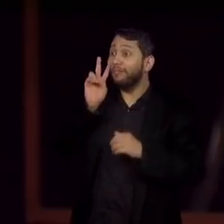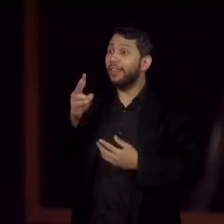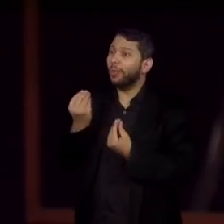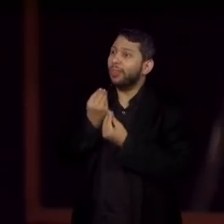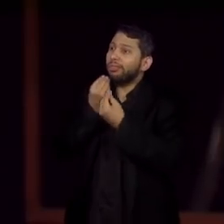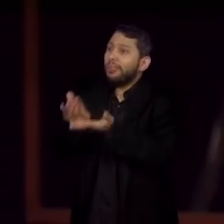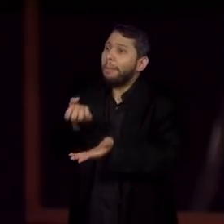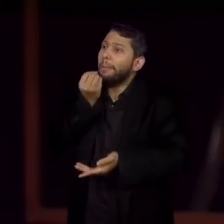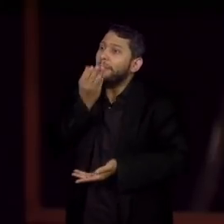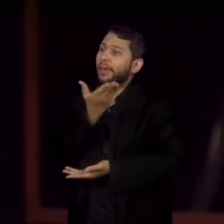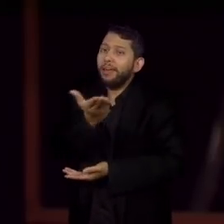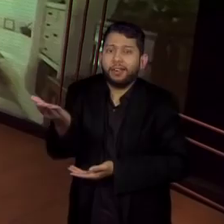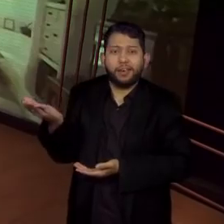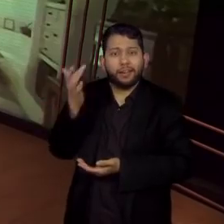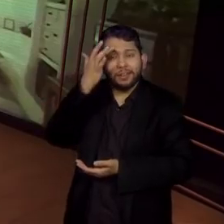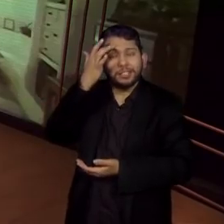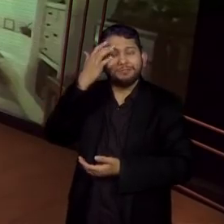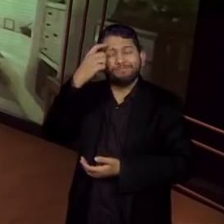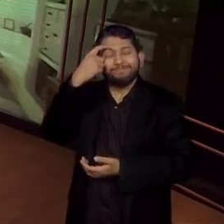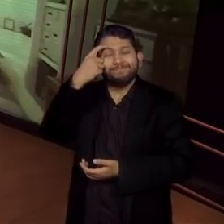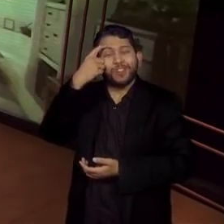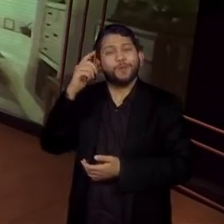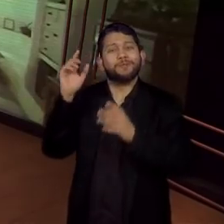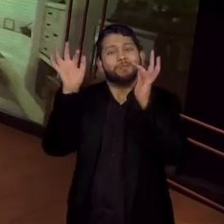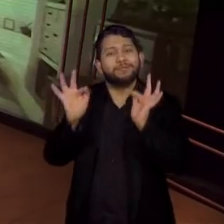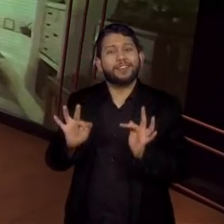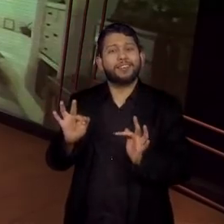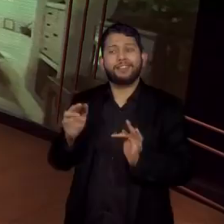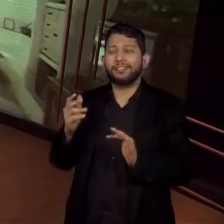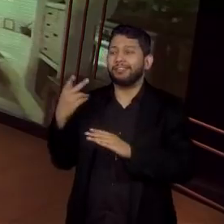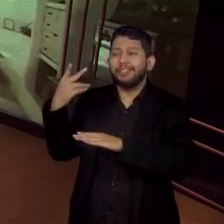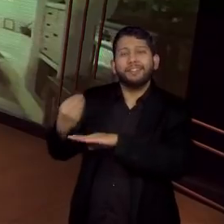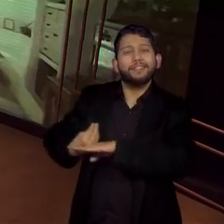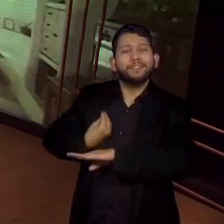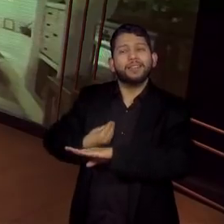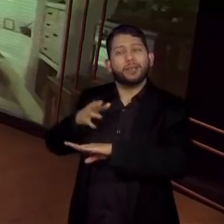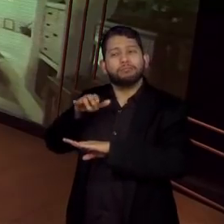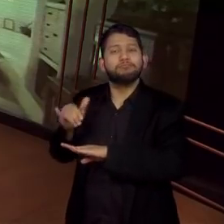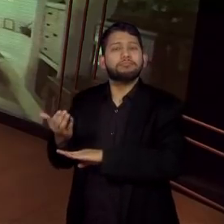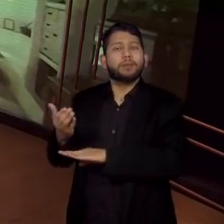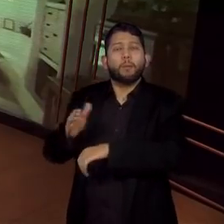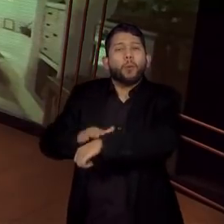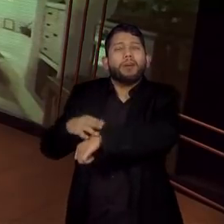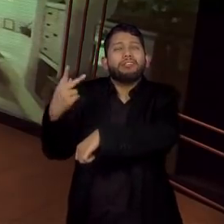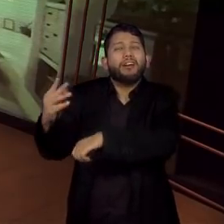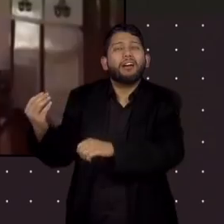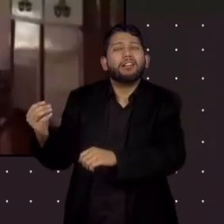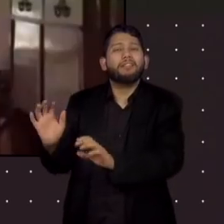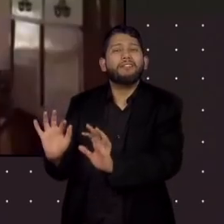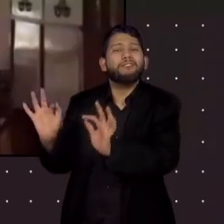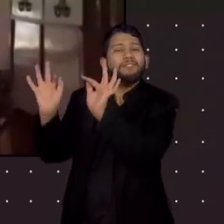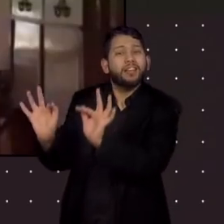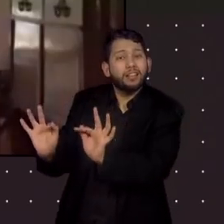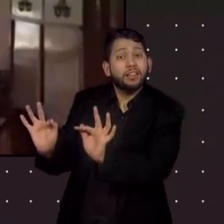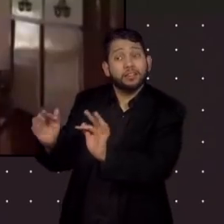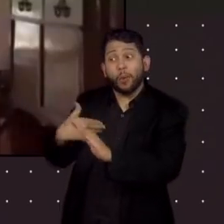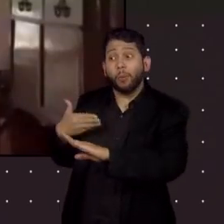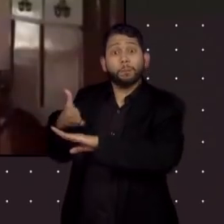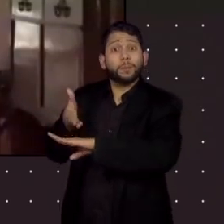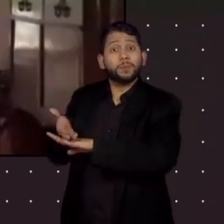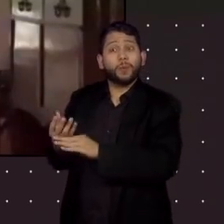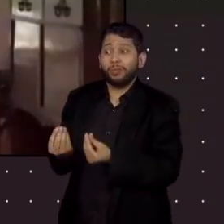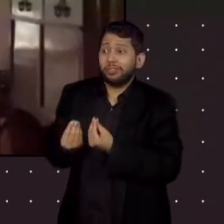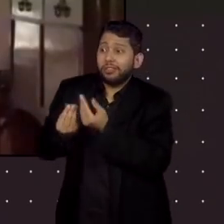coisa boa, fico feliz de fazer parte da vida delas nos momentos maravilhosos. Gostaria de ter feito